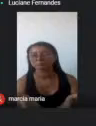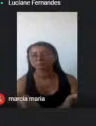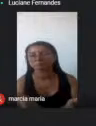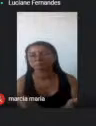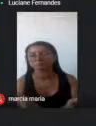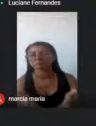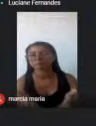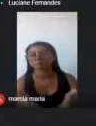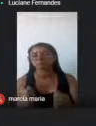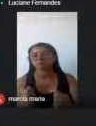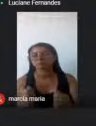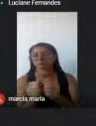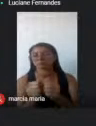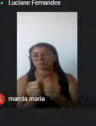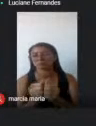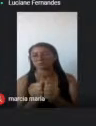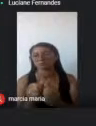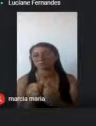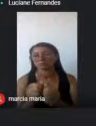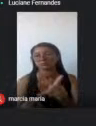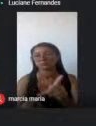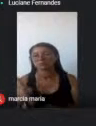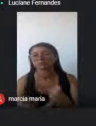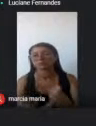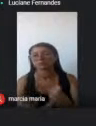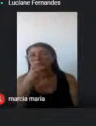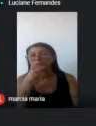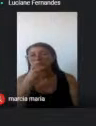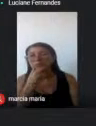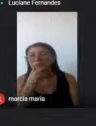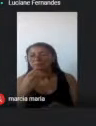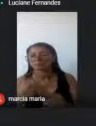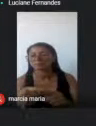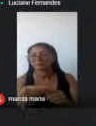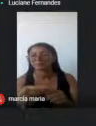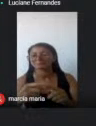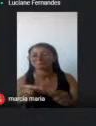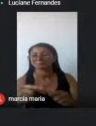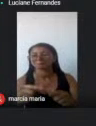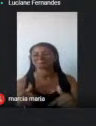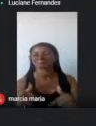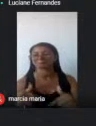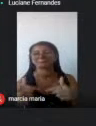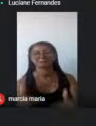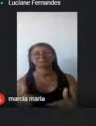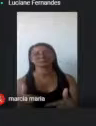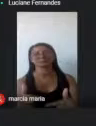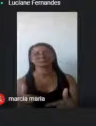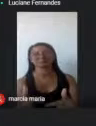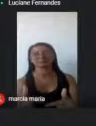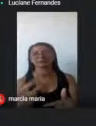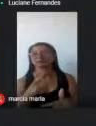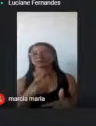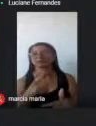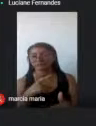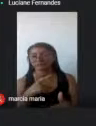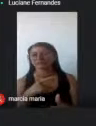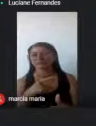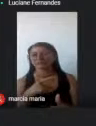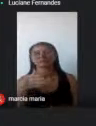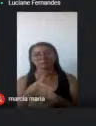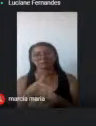população masculina, porque isso torna-se um grande desafio. Conseguimos ter acesso à